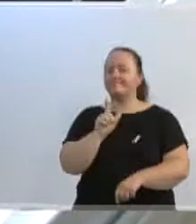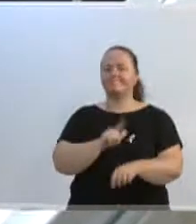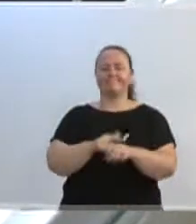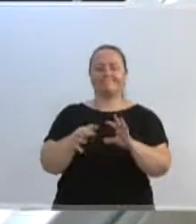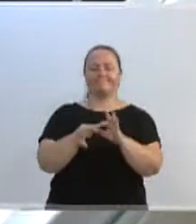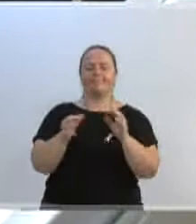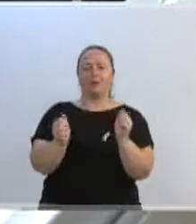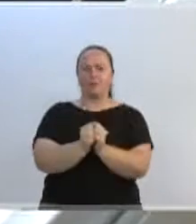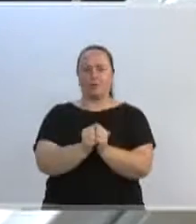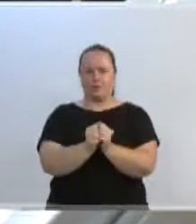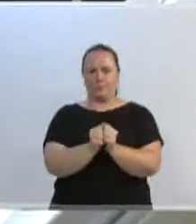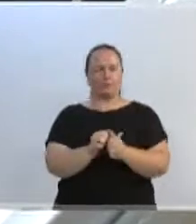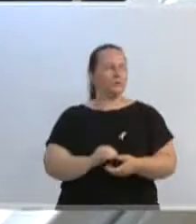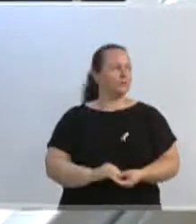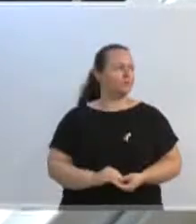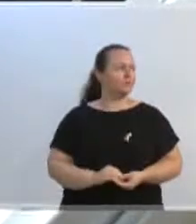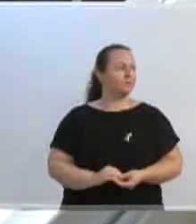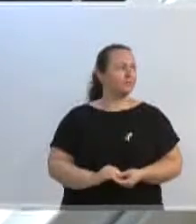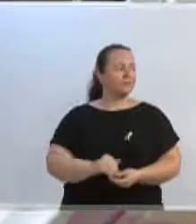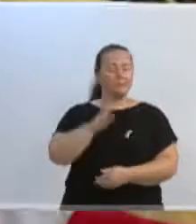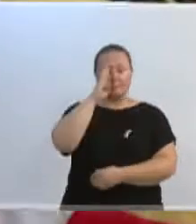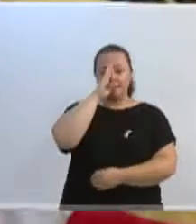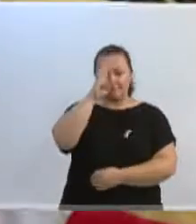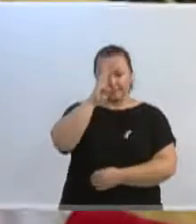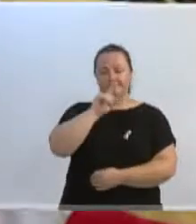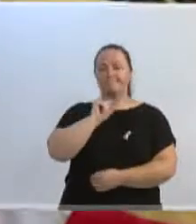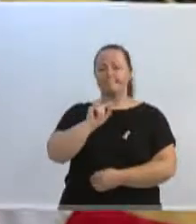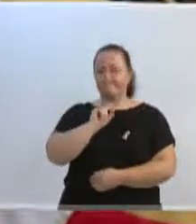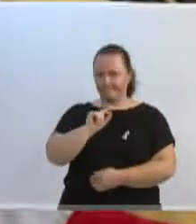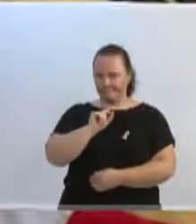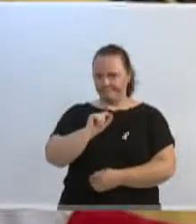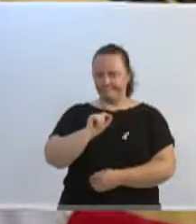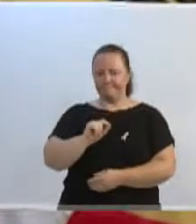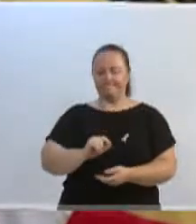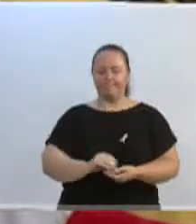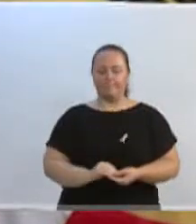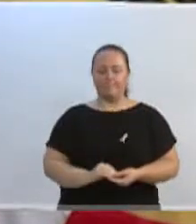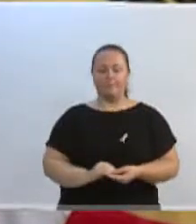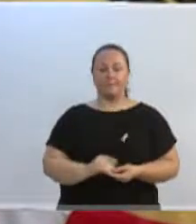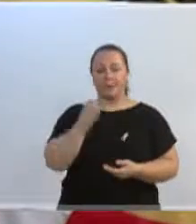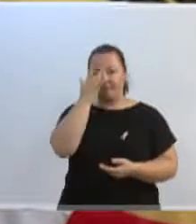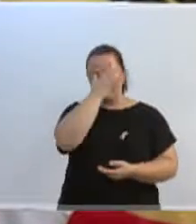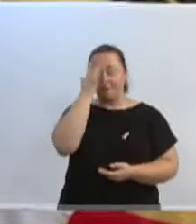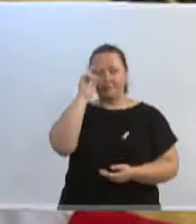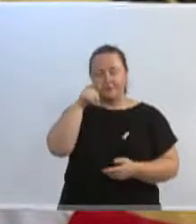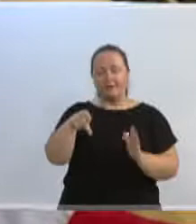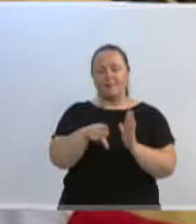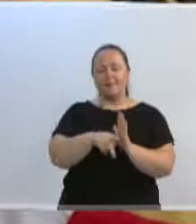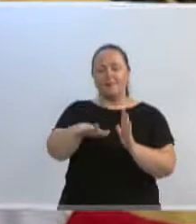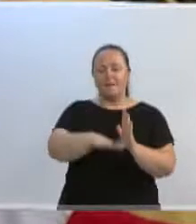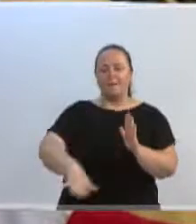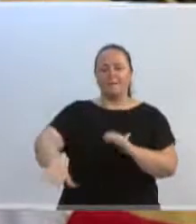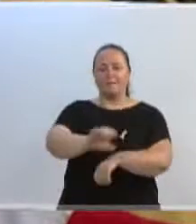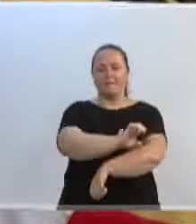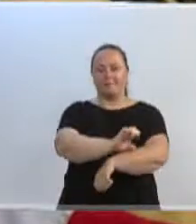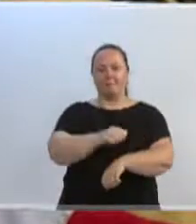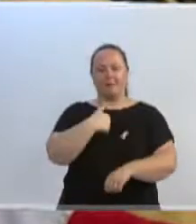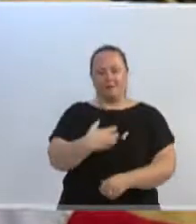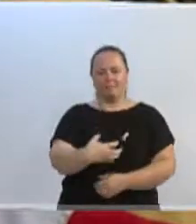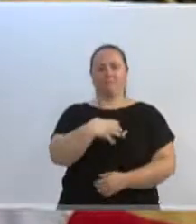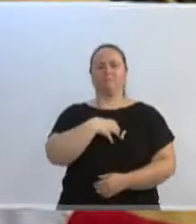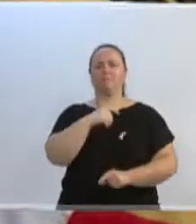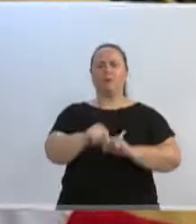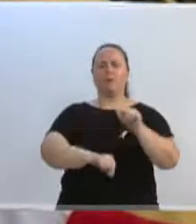nessa questão. Principalmente eu, falando diretamente na questão como educador. Eu não quero me sentir